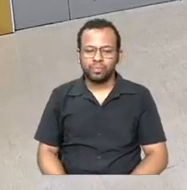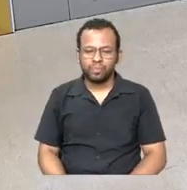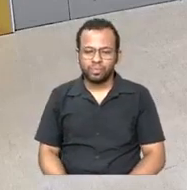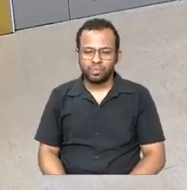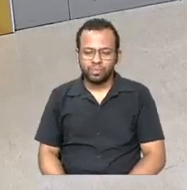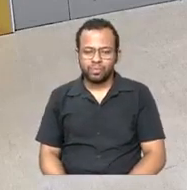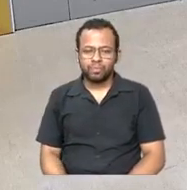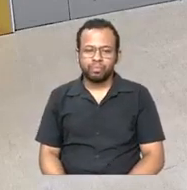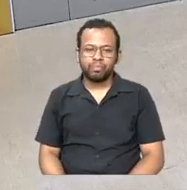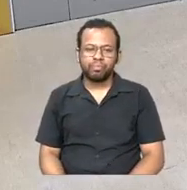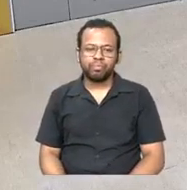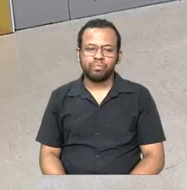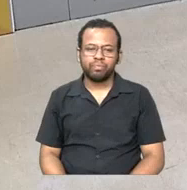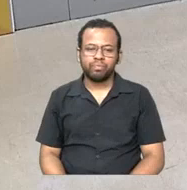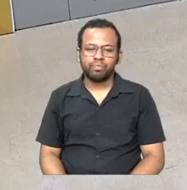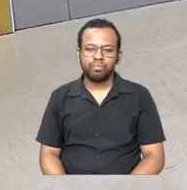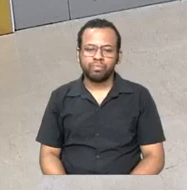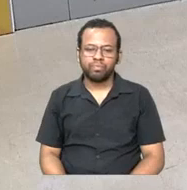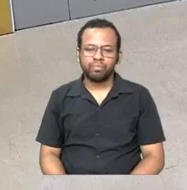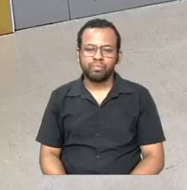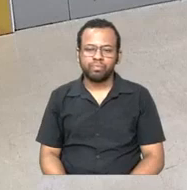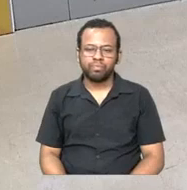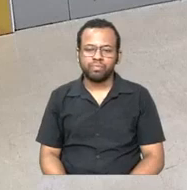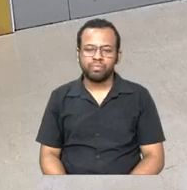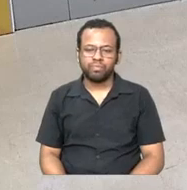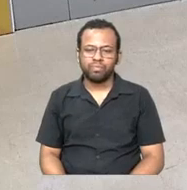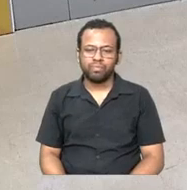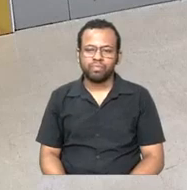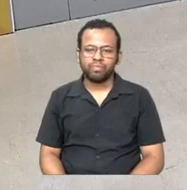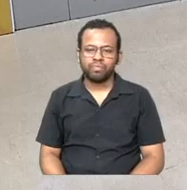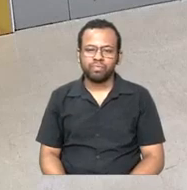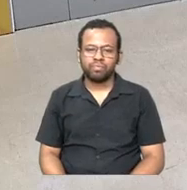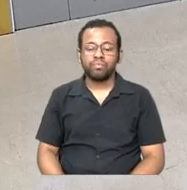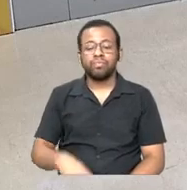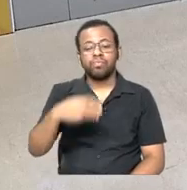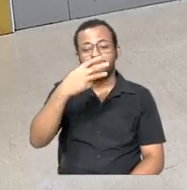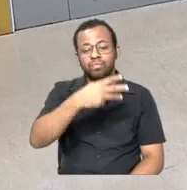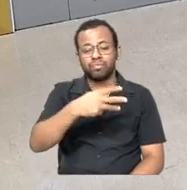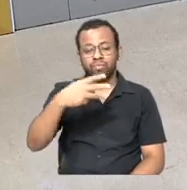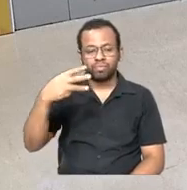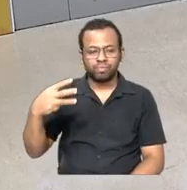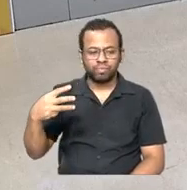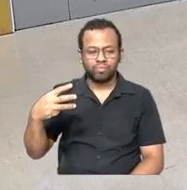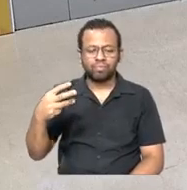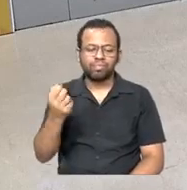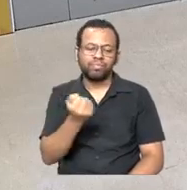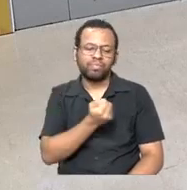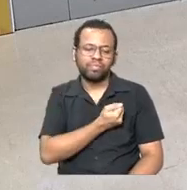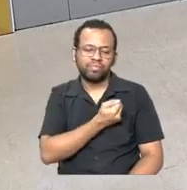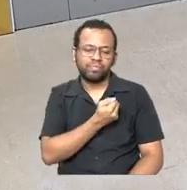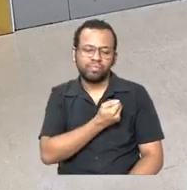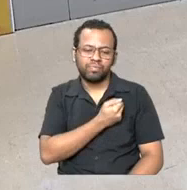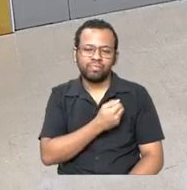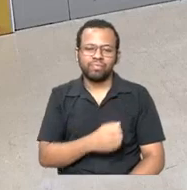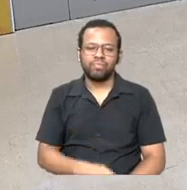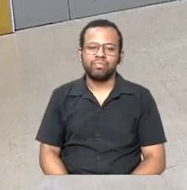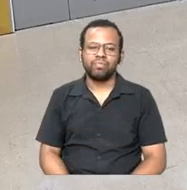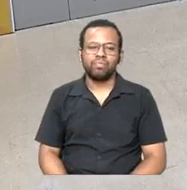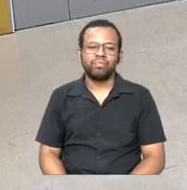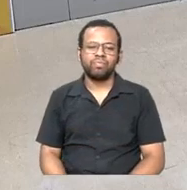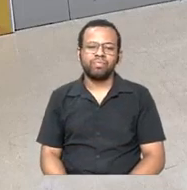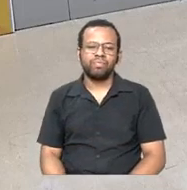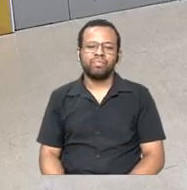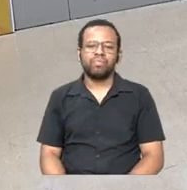39 39 já foi vamos lá com 33 A Bola da Vez